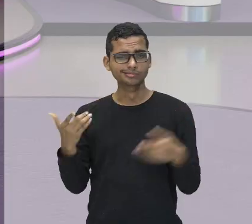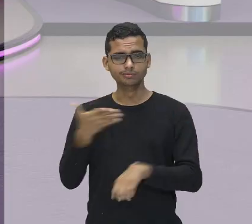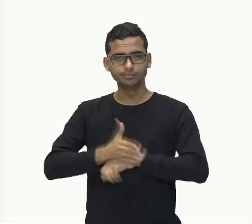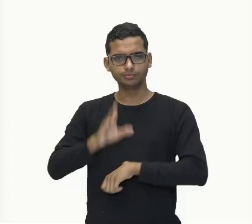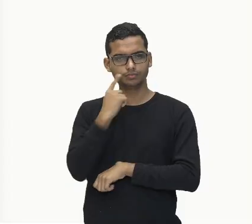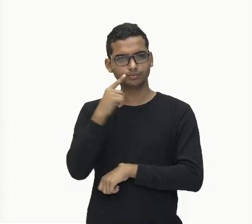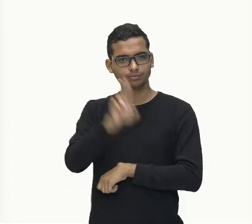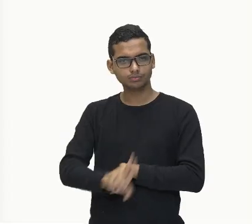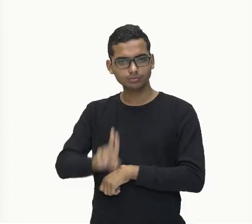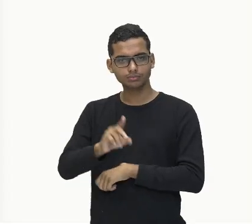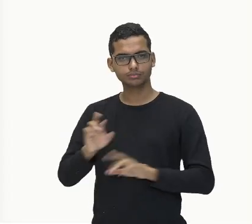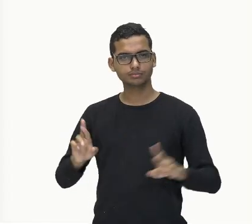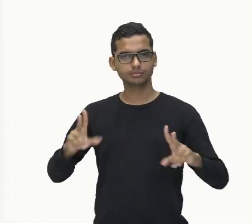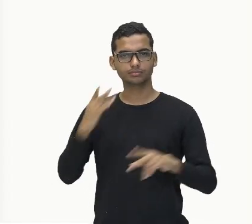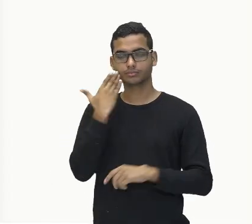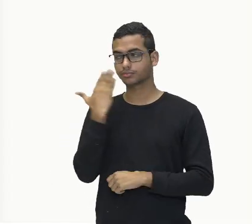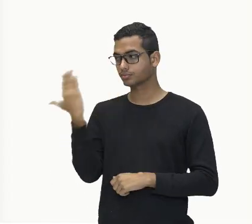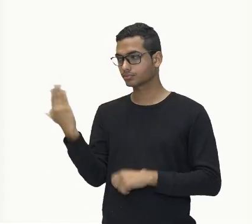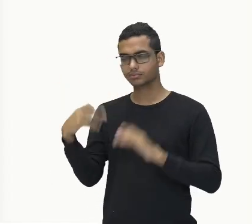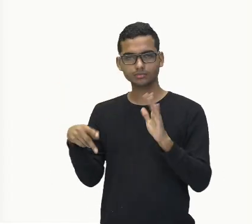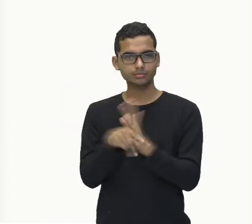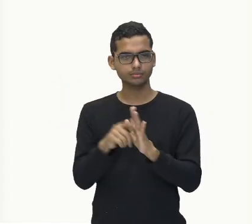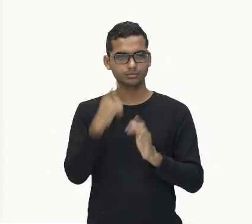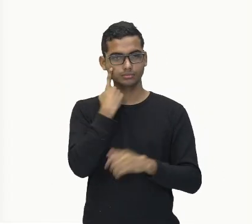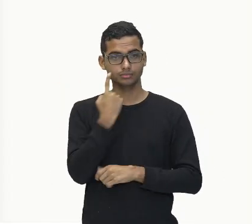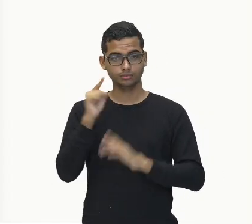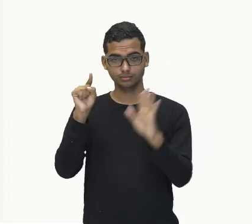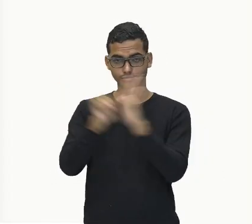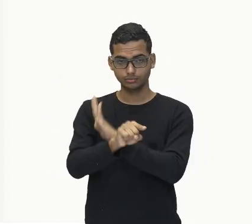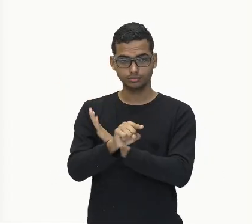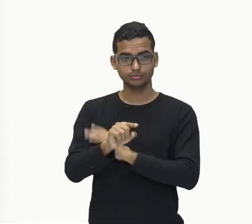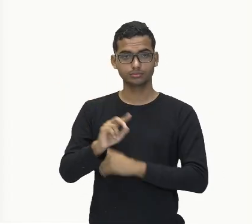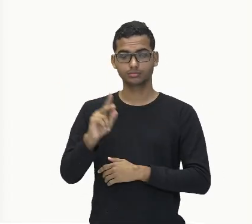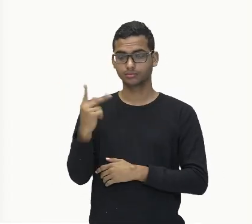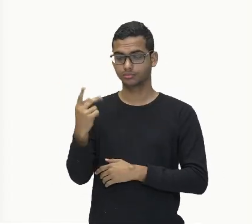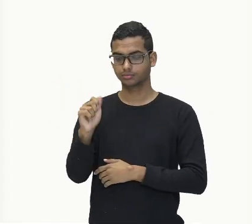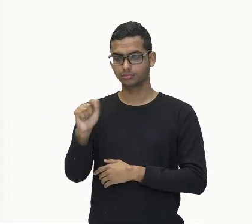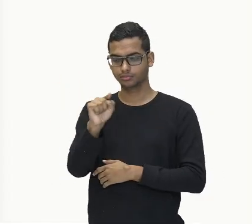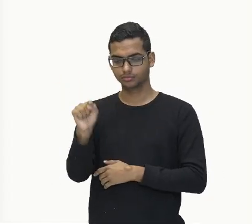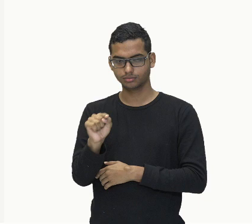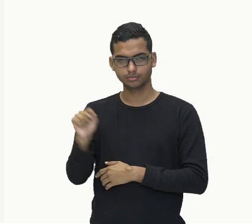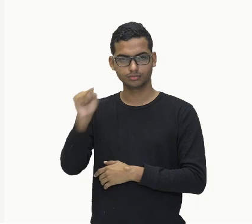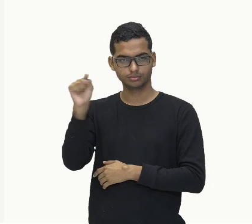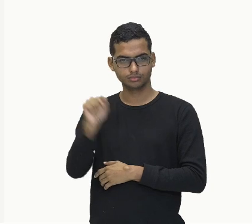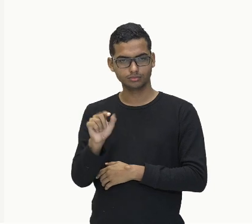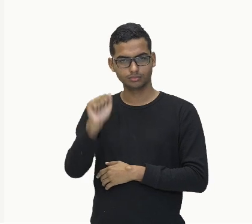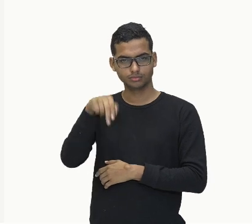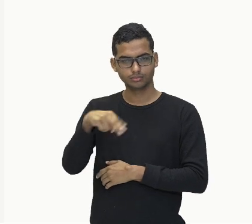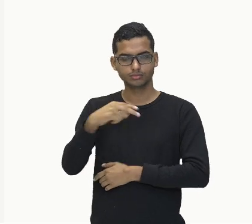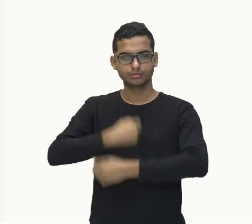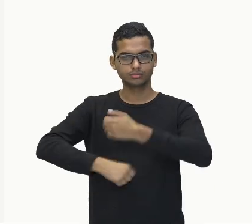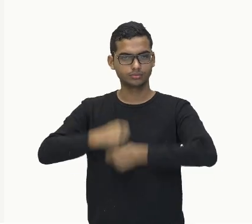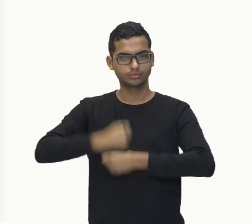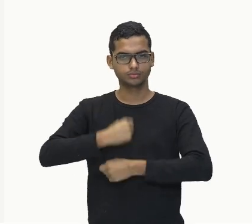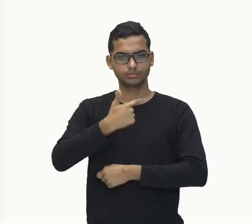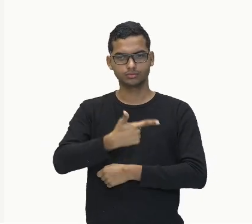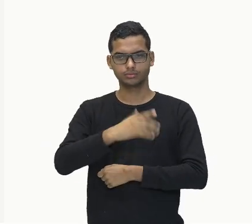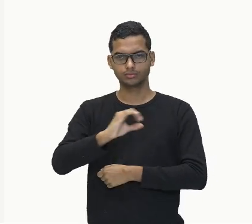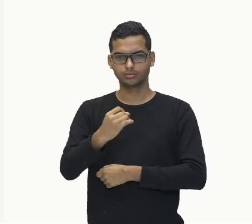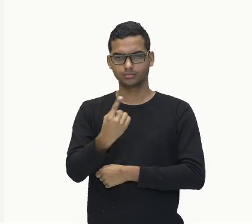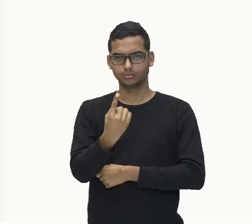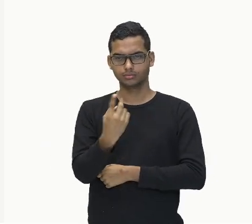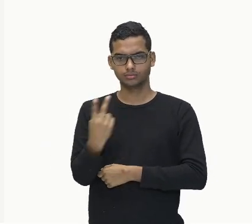jeito diferente. Nós temos aqui uma questão do Azam 2013, que diz o seguinte: se